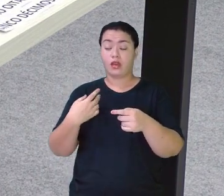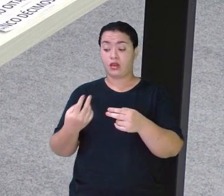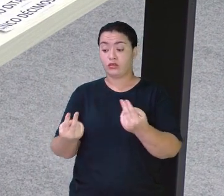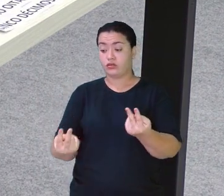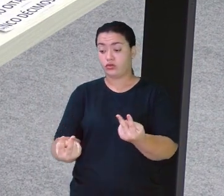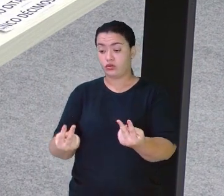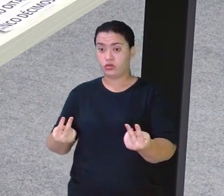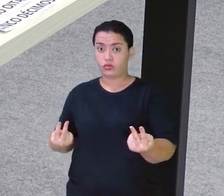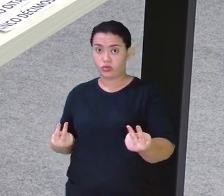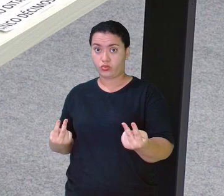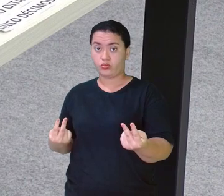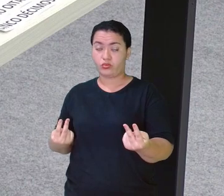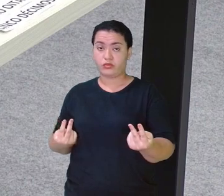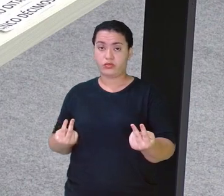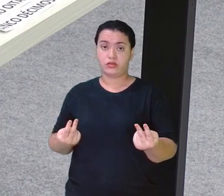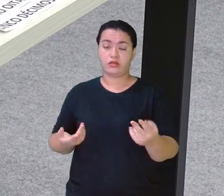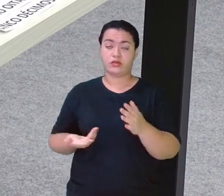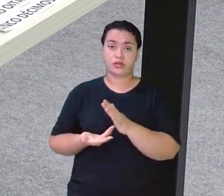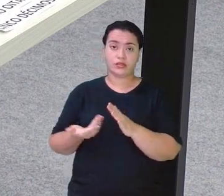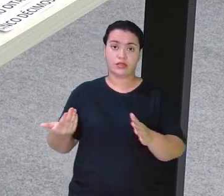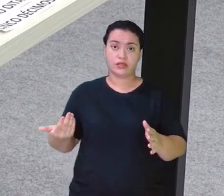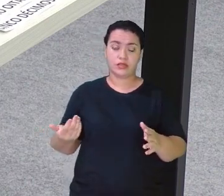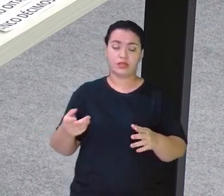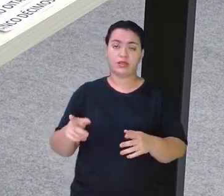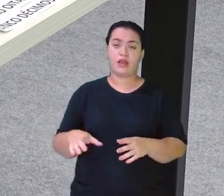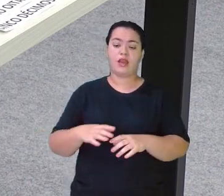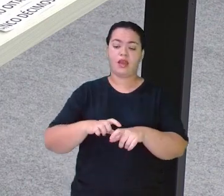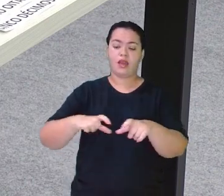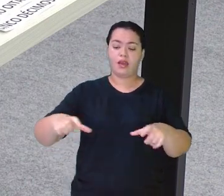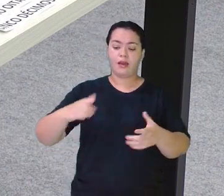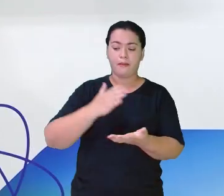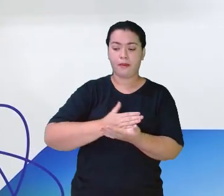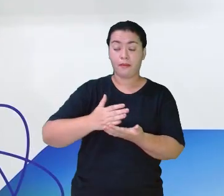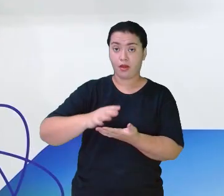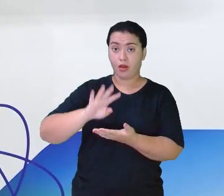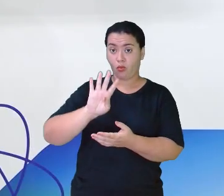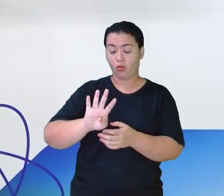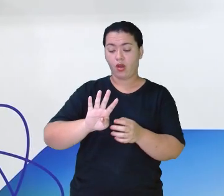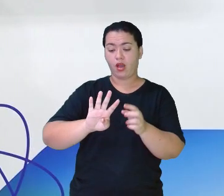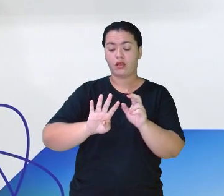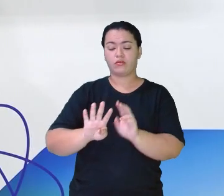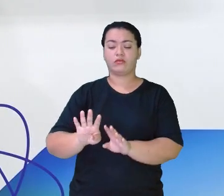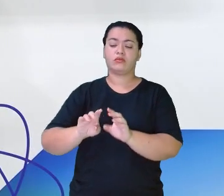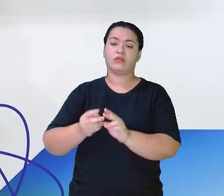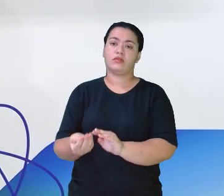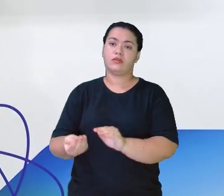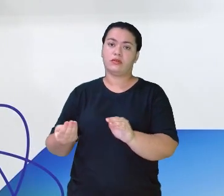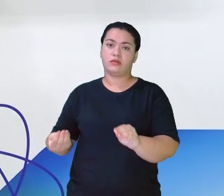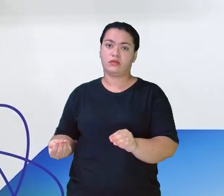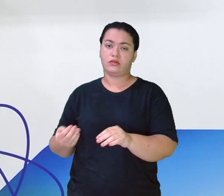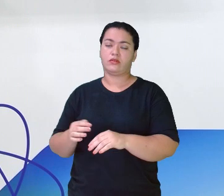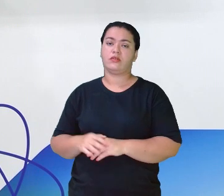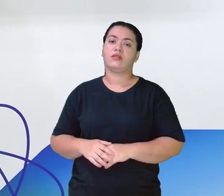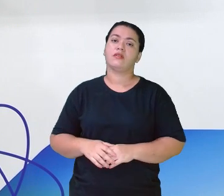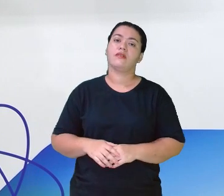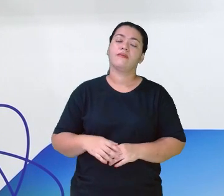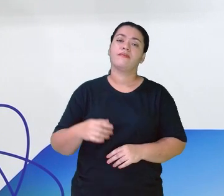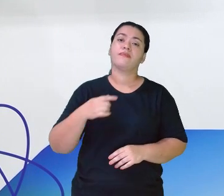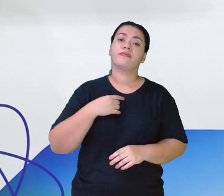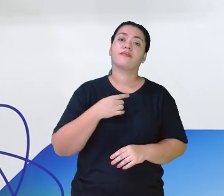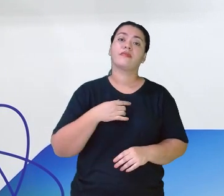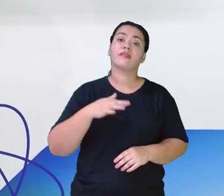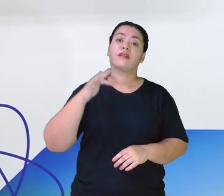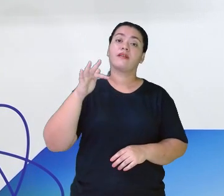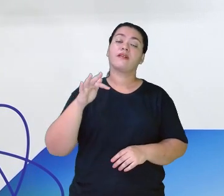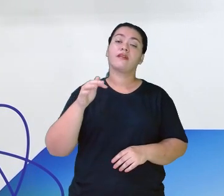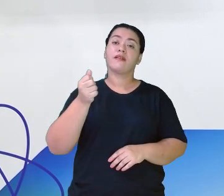eu peguei desta fração, deste bolo que não foi, a parte não é o inteiro, é fração. Fração é